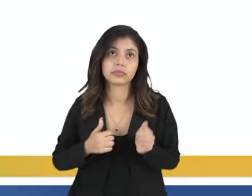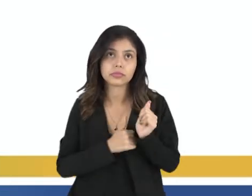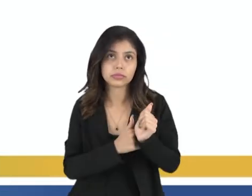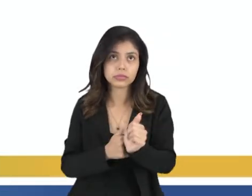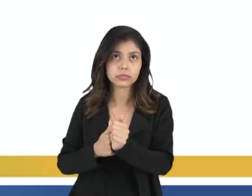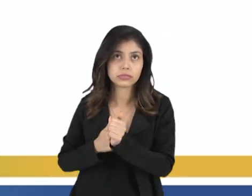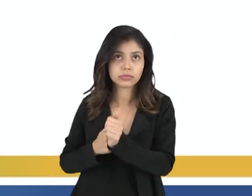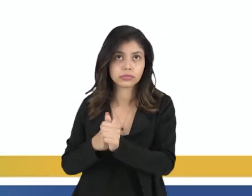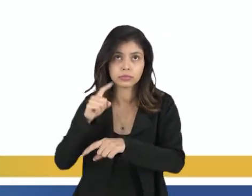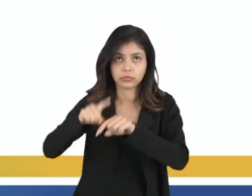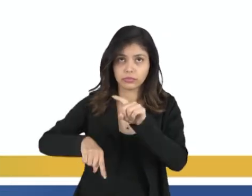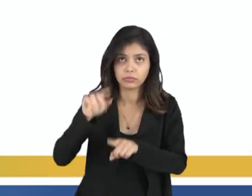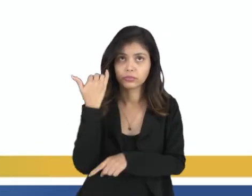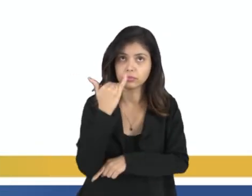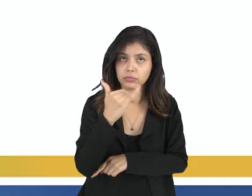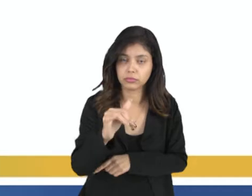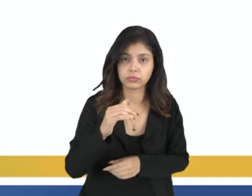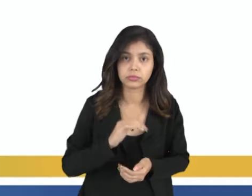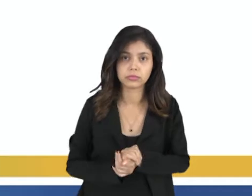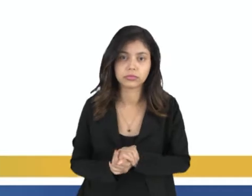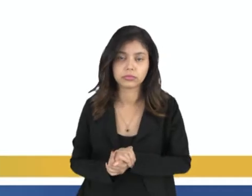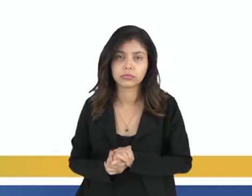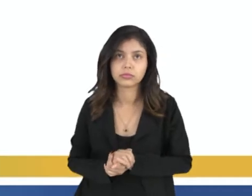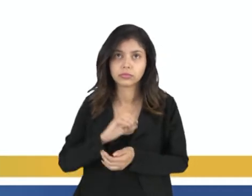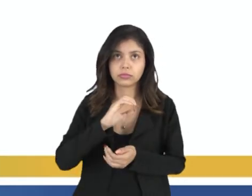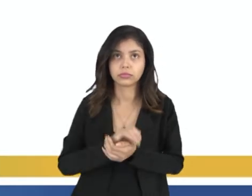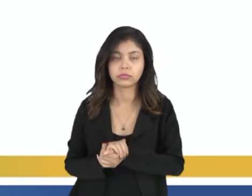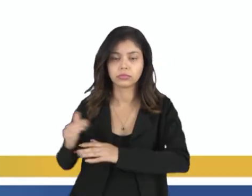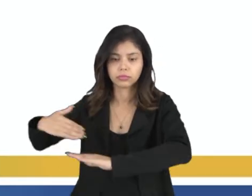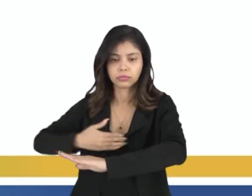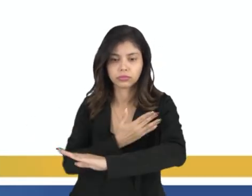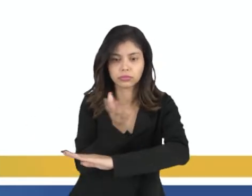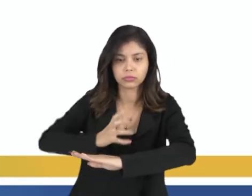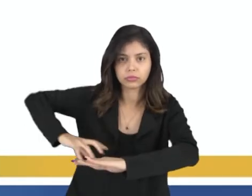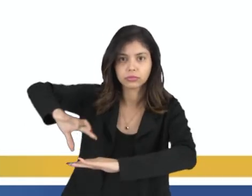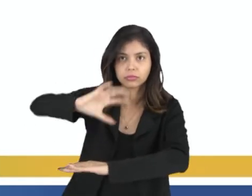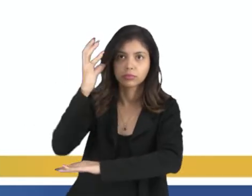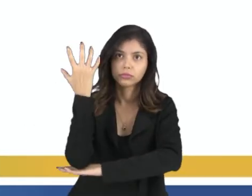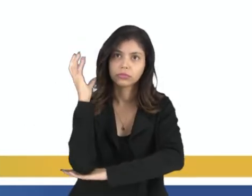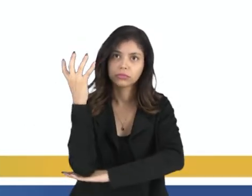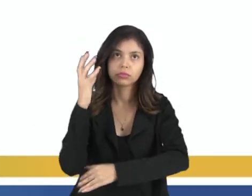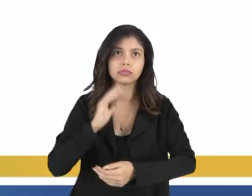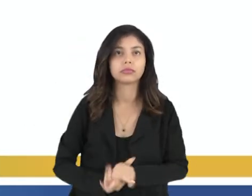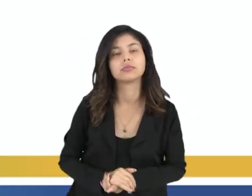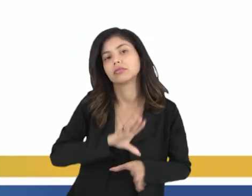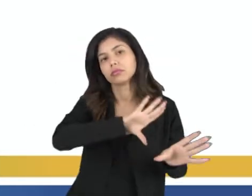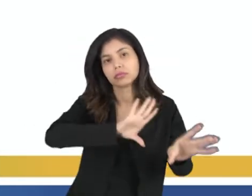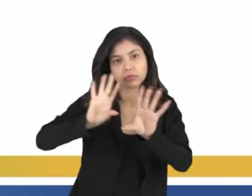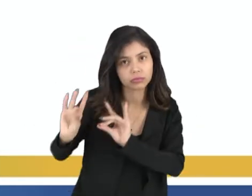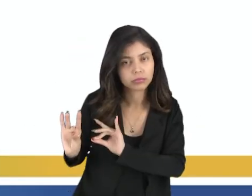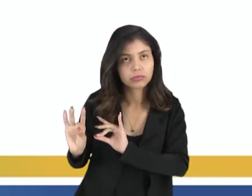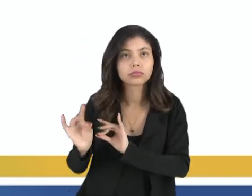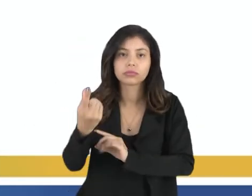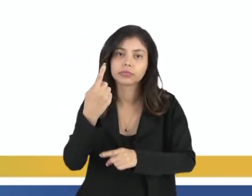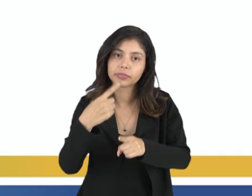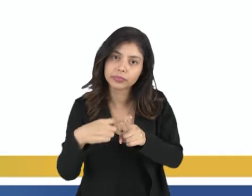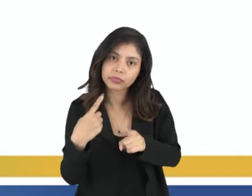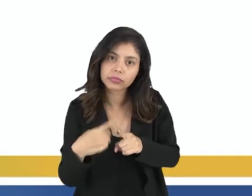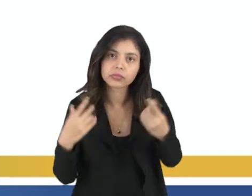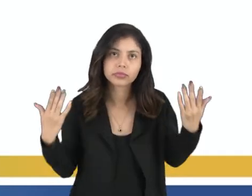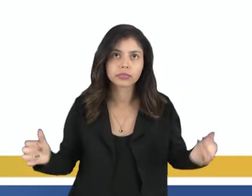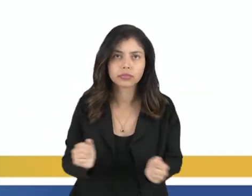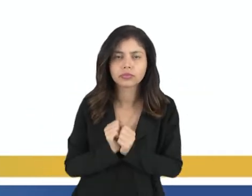o fluxo de matéria e energia no ecossistema. Através, né? Porque quais são